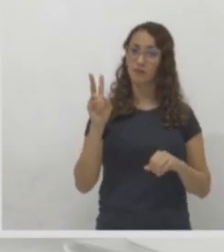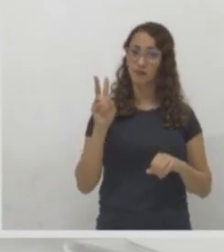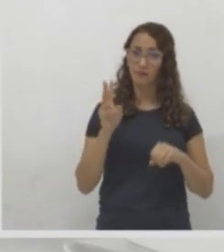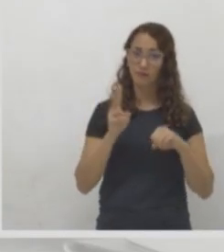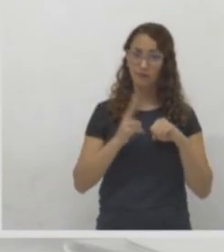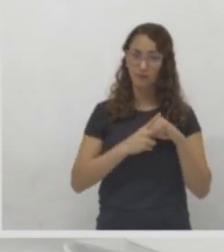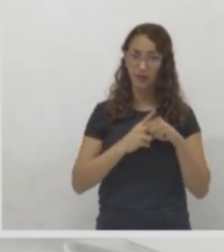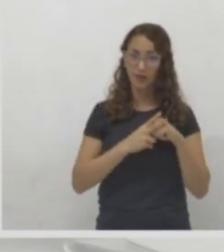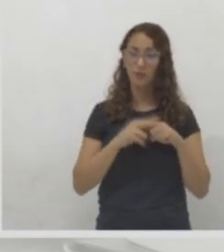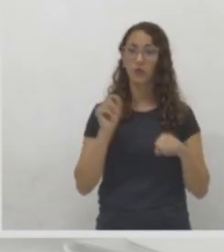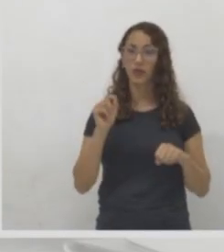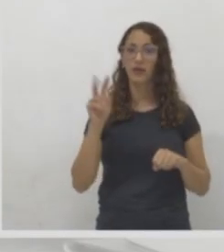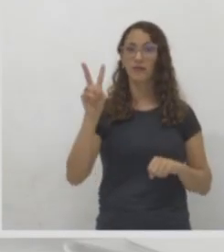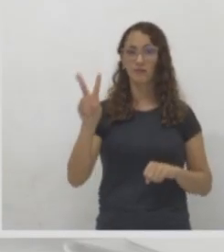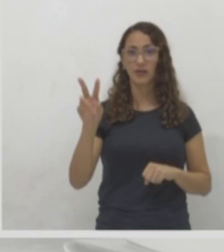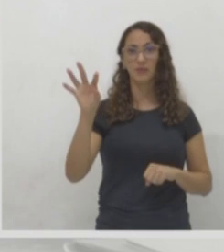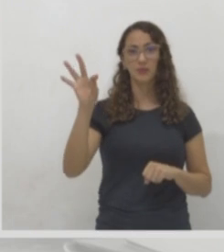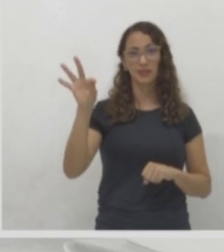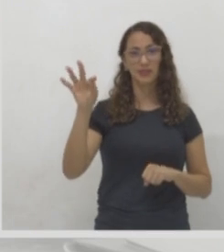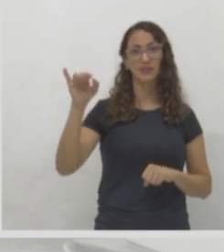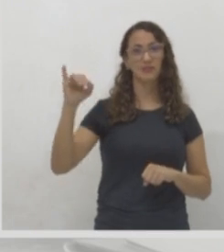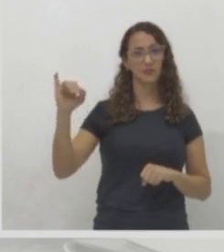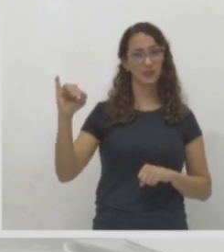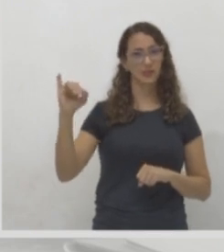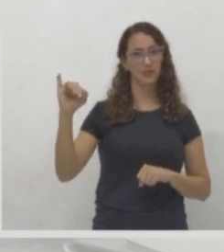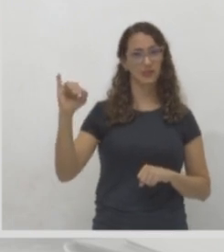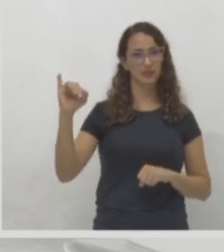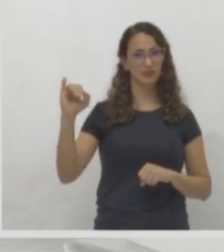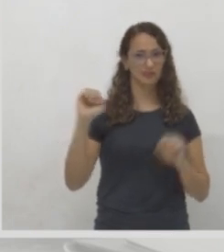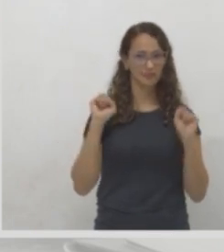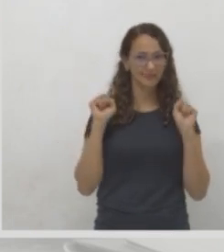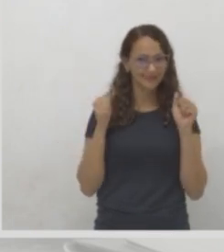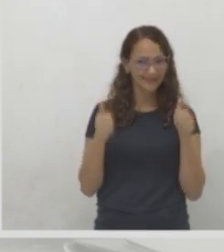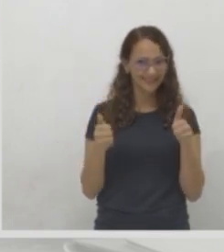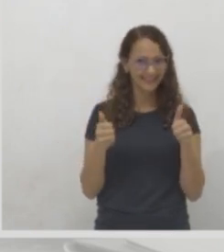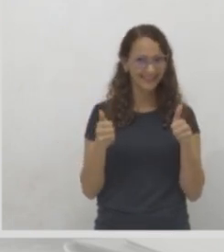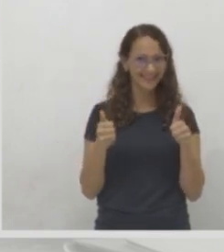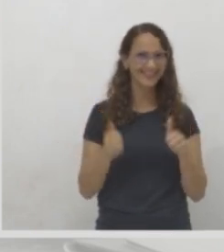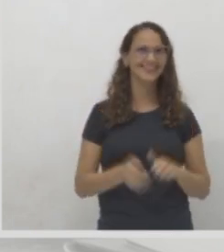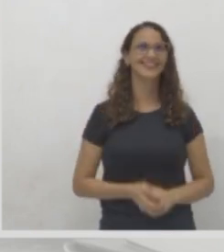transitivo indireto, certo?